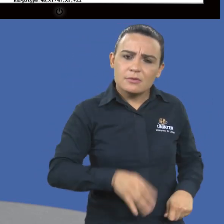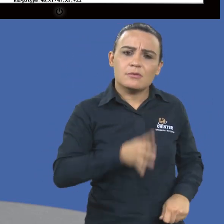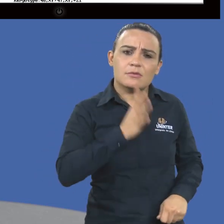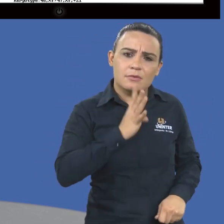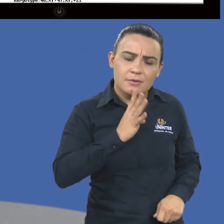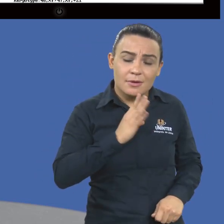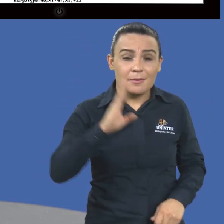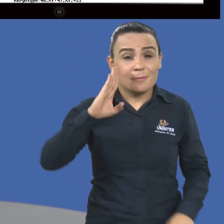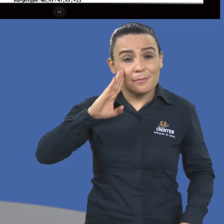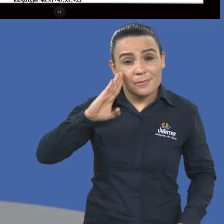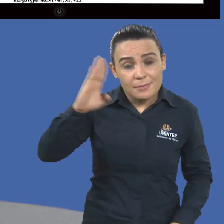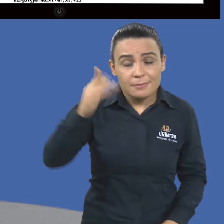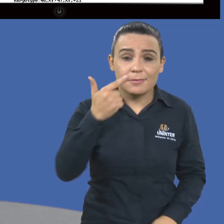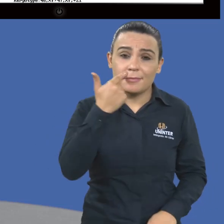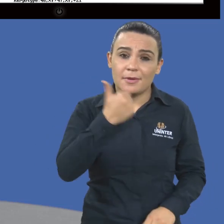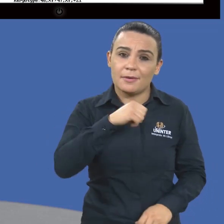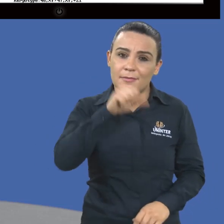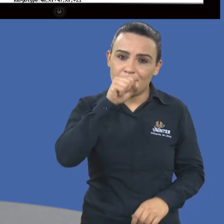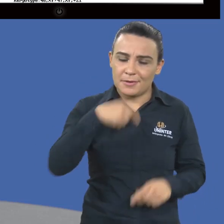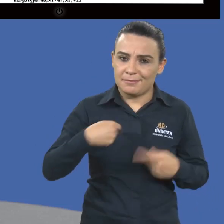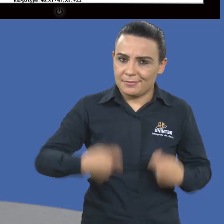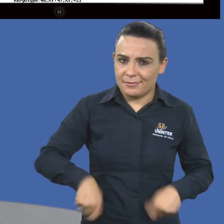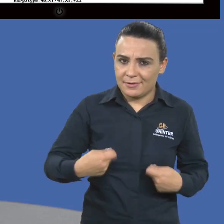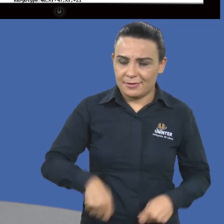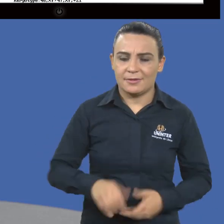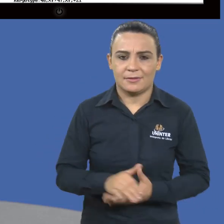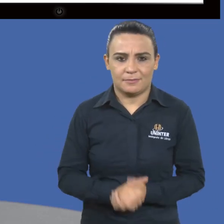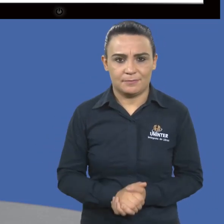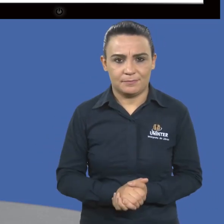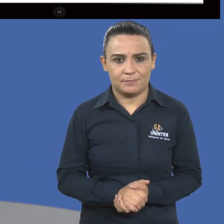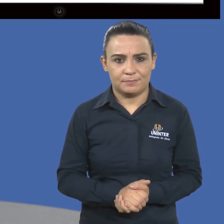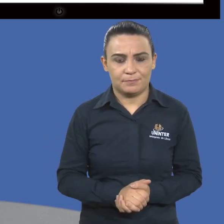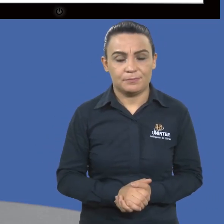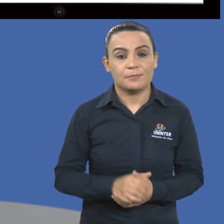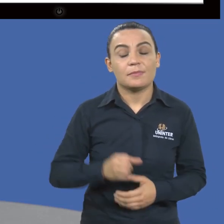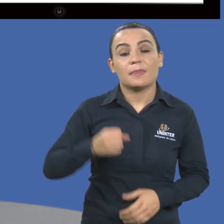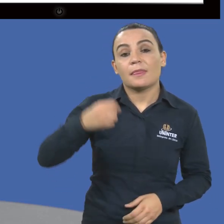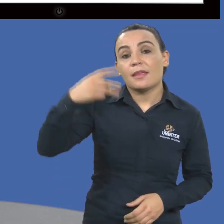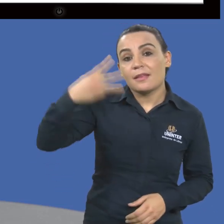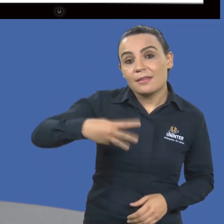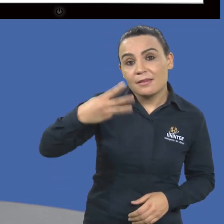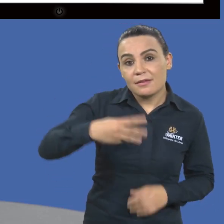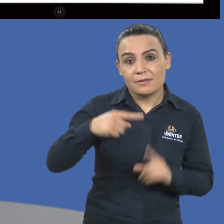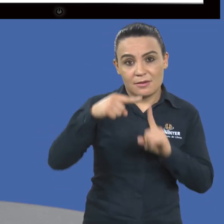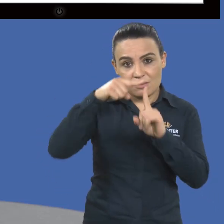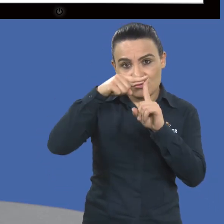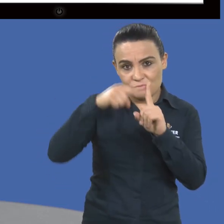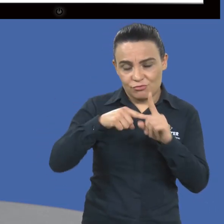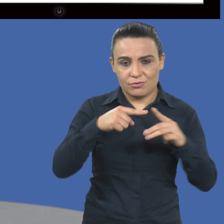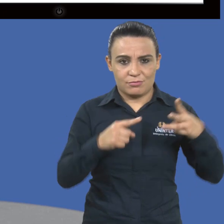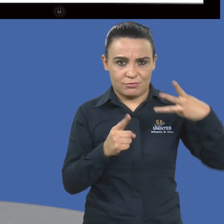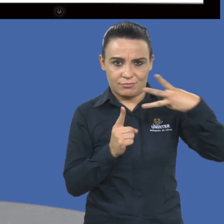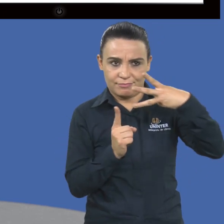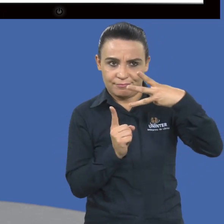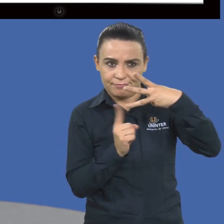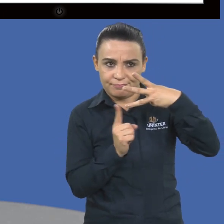educação também têm que saber, e os próprios pais principalmente, né? E o terceiro tipo